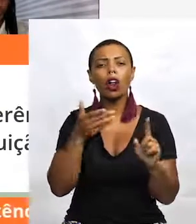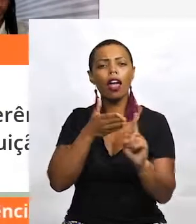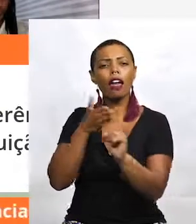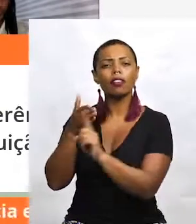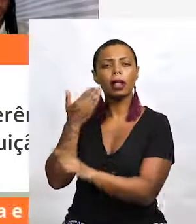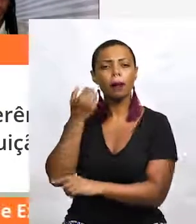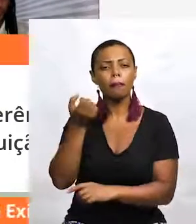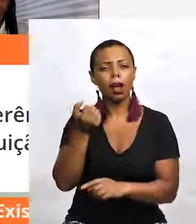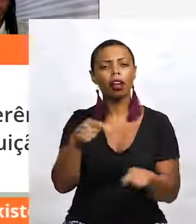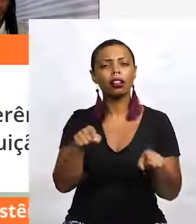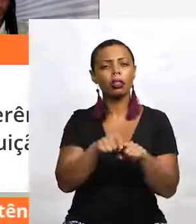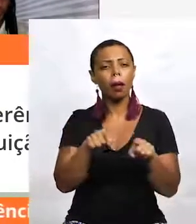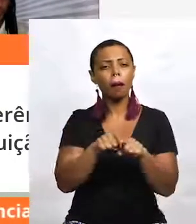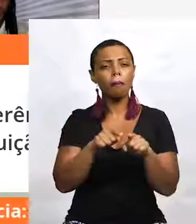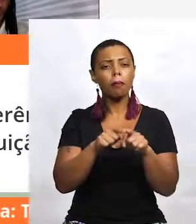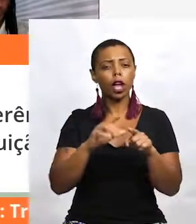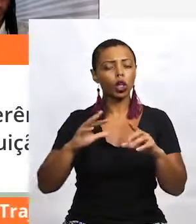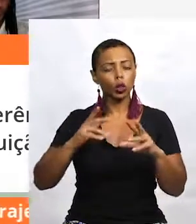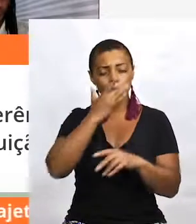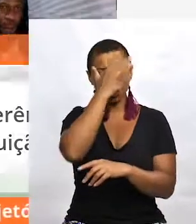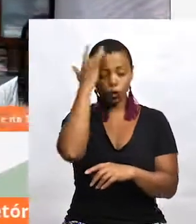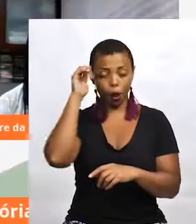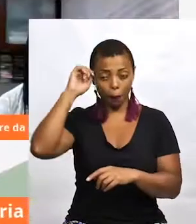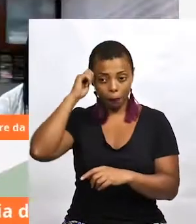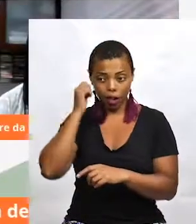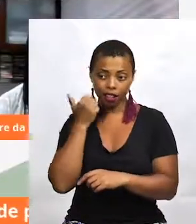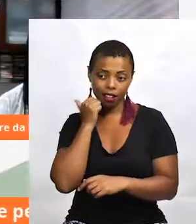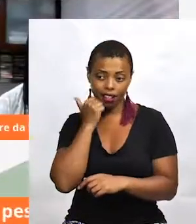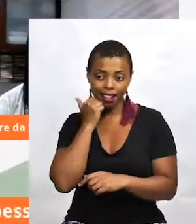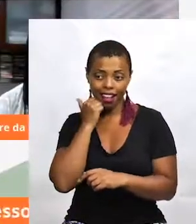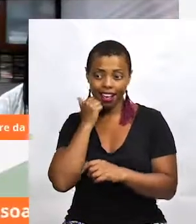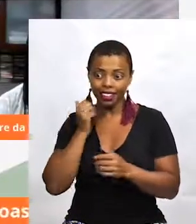apagamento de contribuição de pessoas pretas para a ciência?